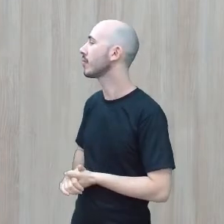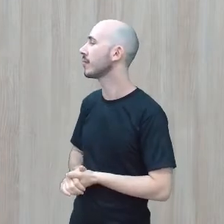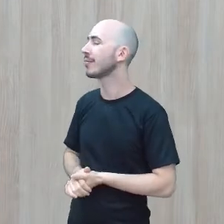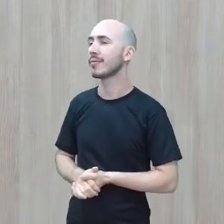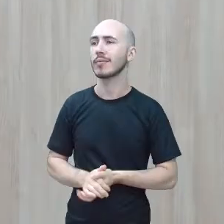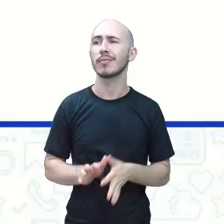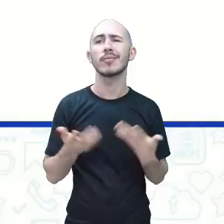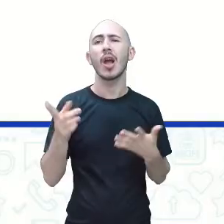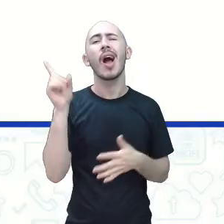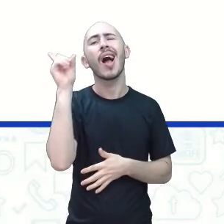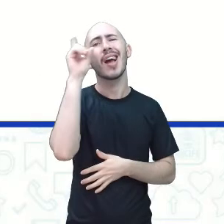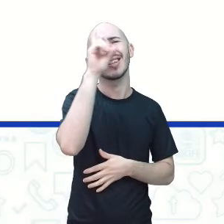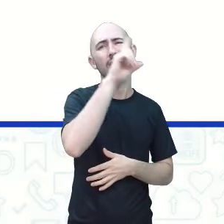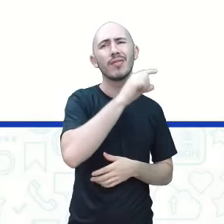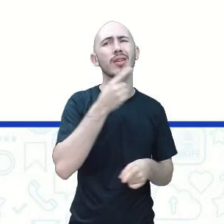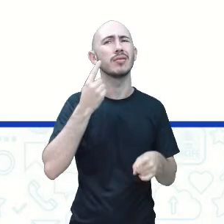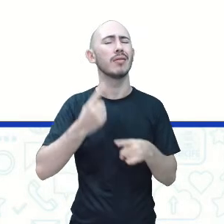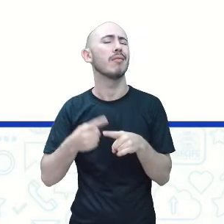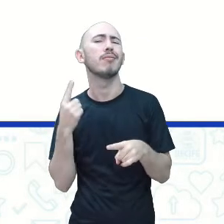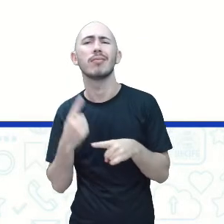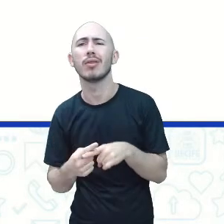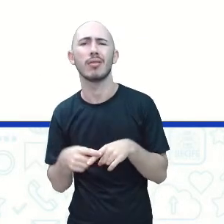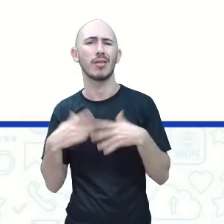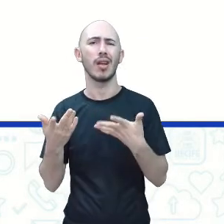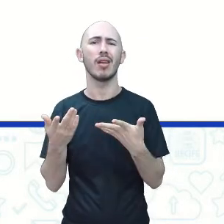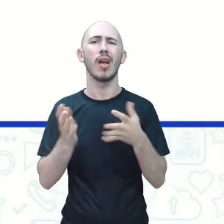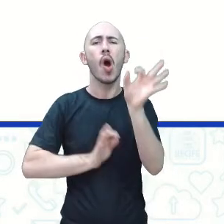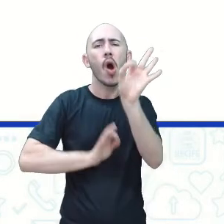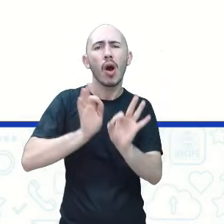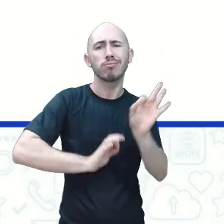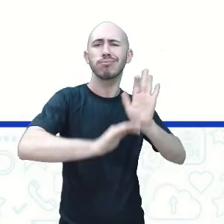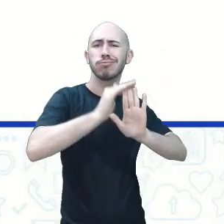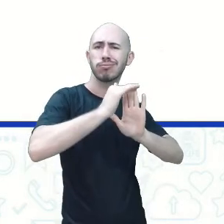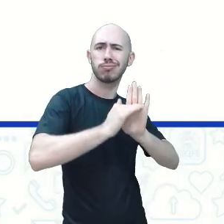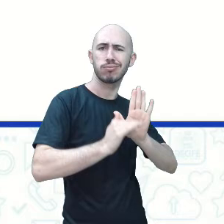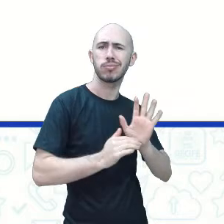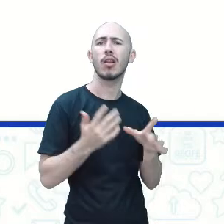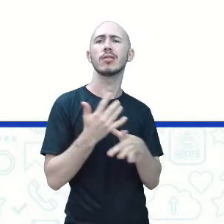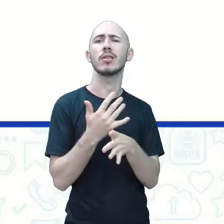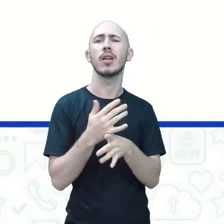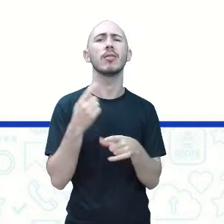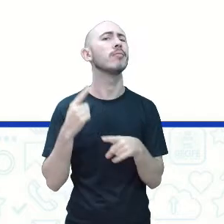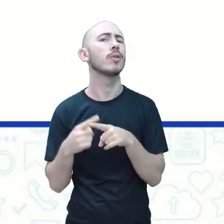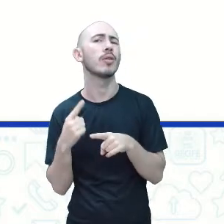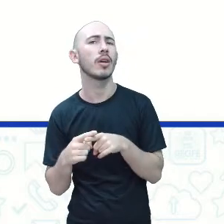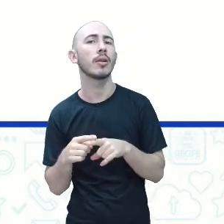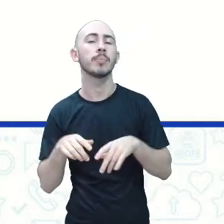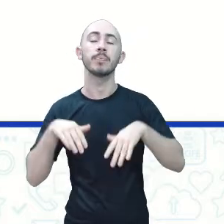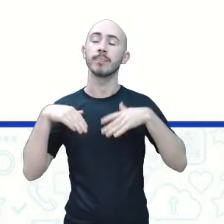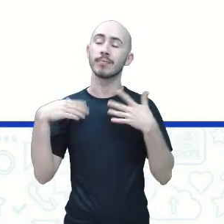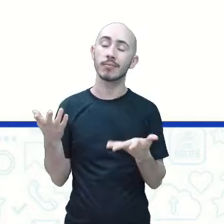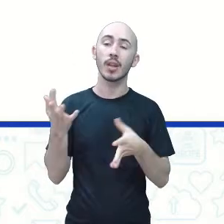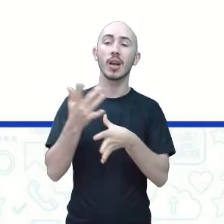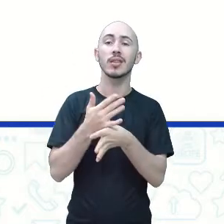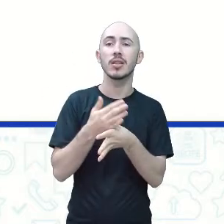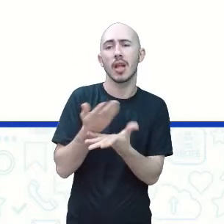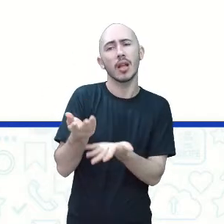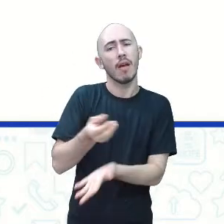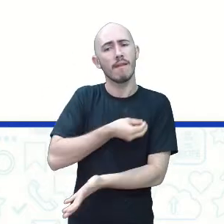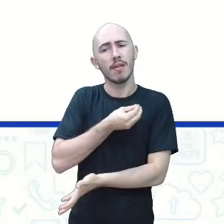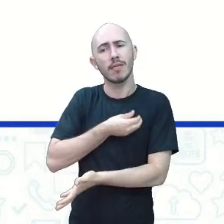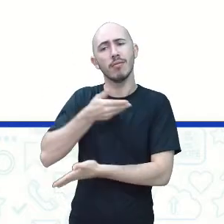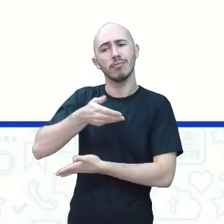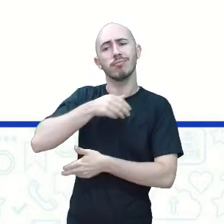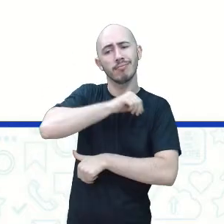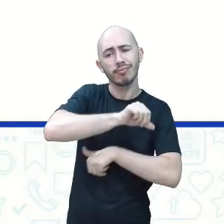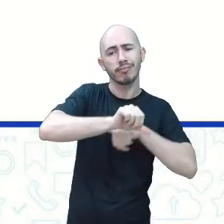tão difícil, né? Porque, afinal, é tão difícil planejar uma cidade, né? A cidade, a gente tem que entender que é um organismo vivo, dinâmico,